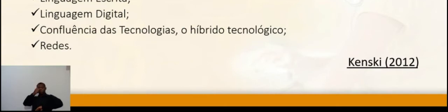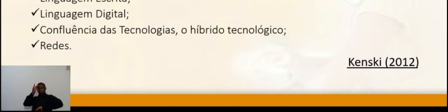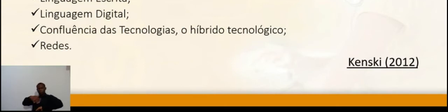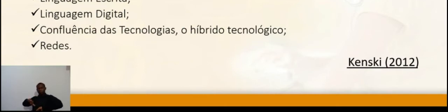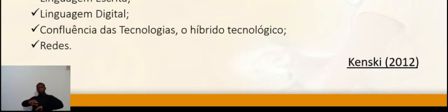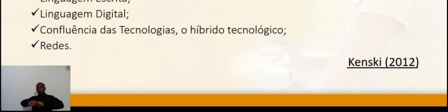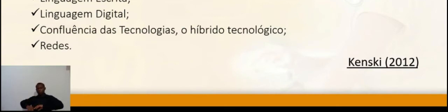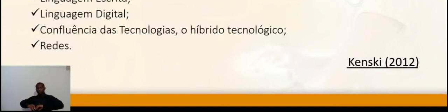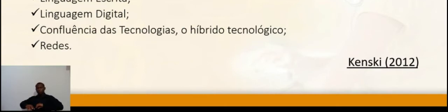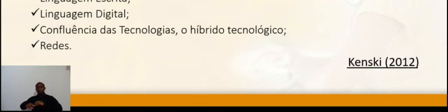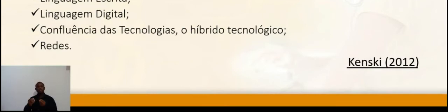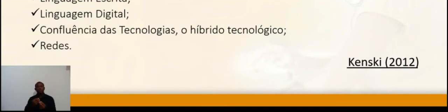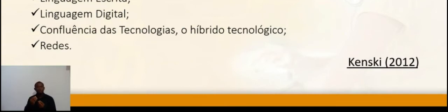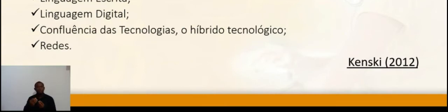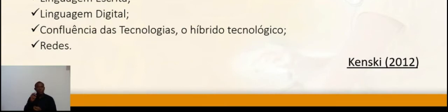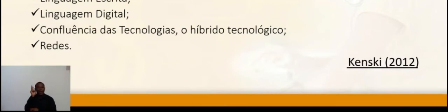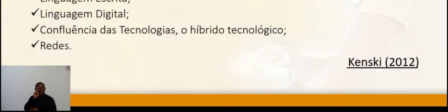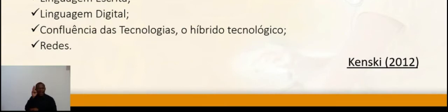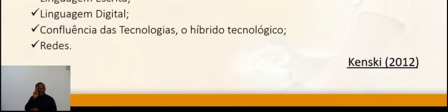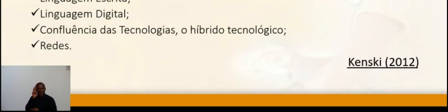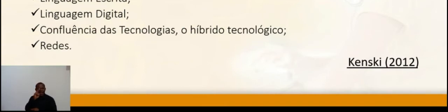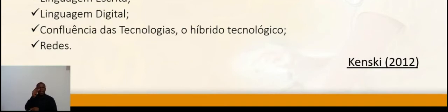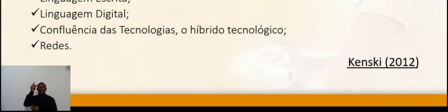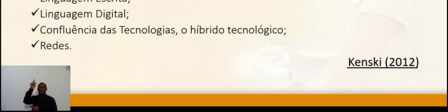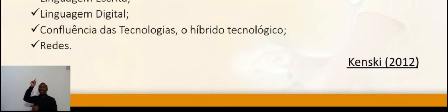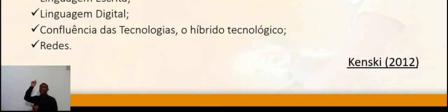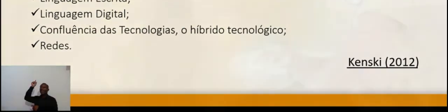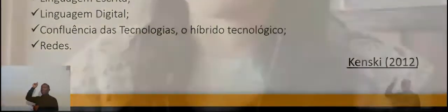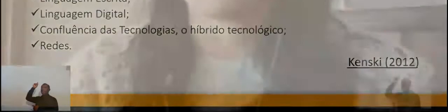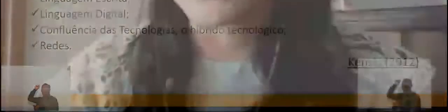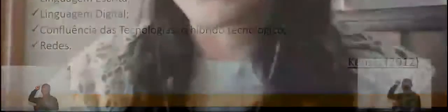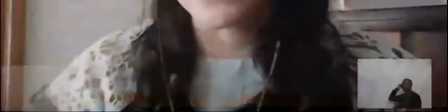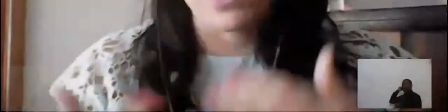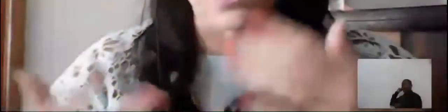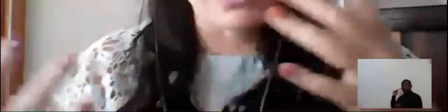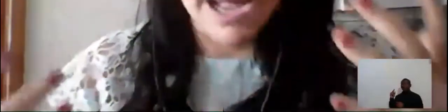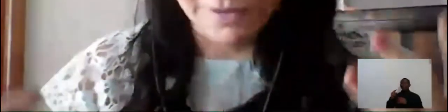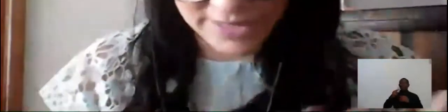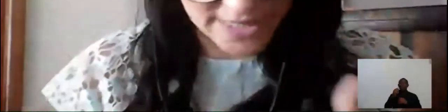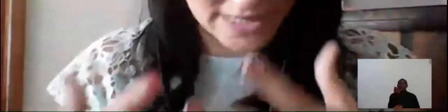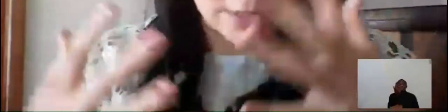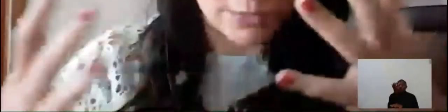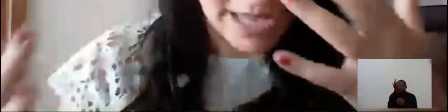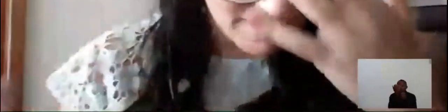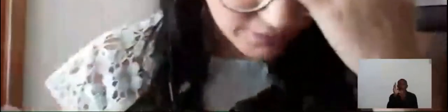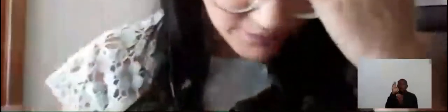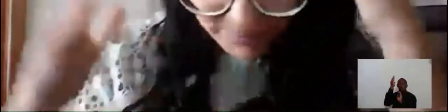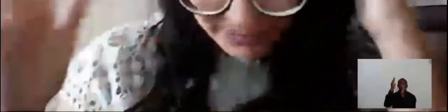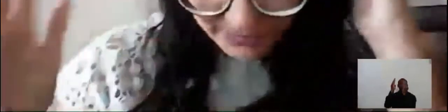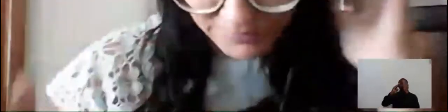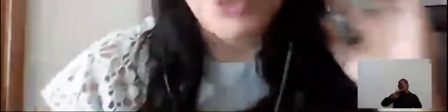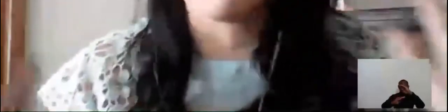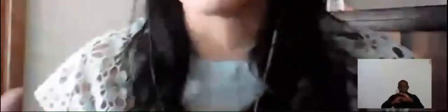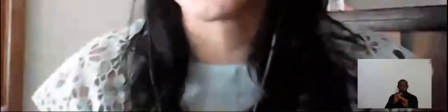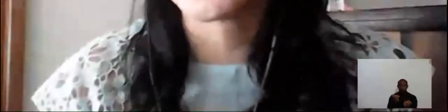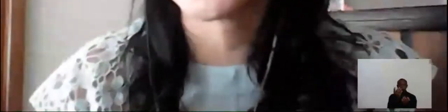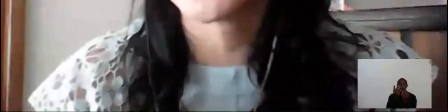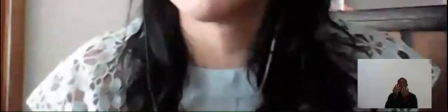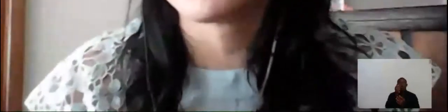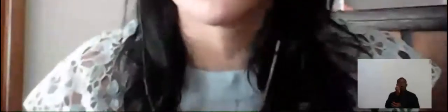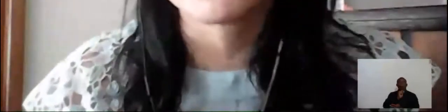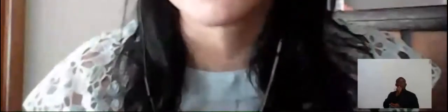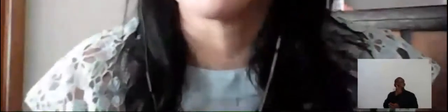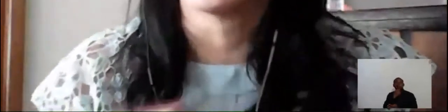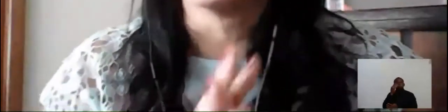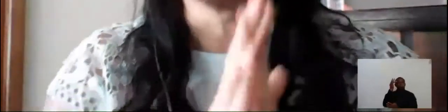rodas de ao redor da fogueira, que os anciões, né, contavam, estou nervosa, esqueci